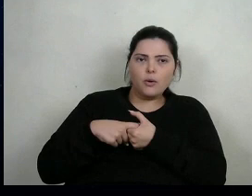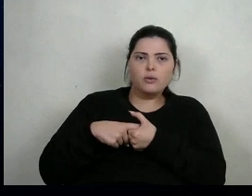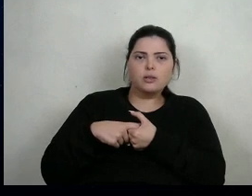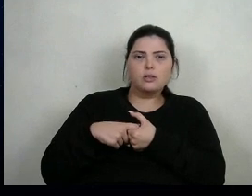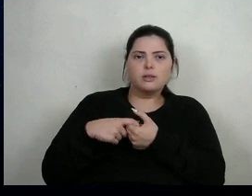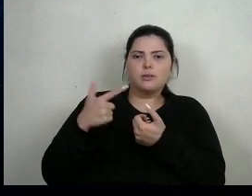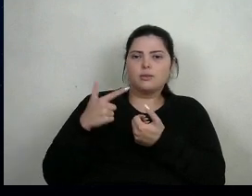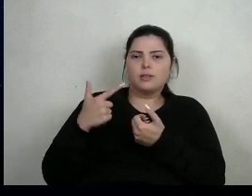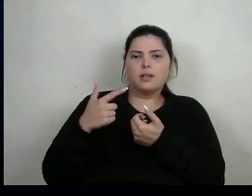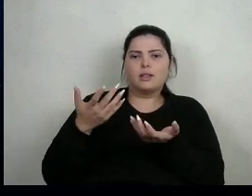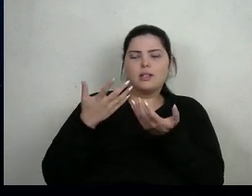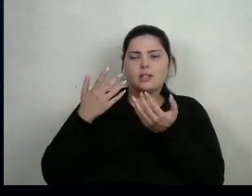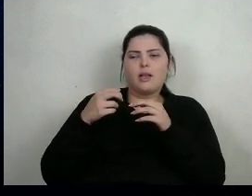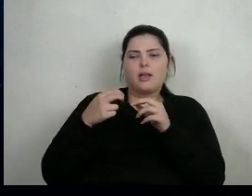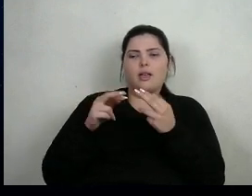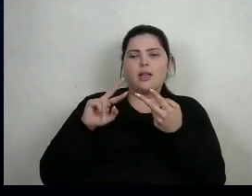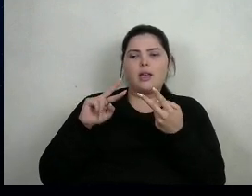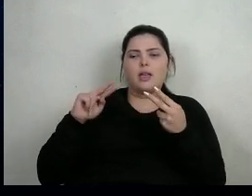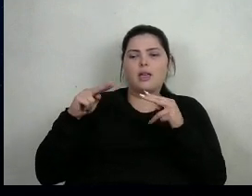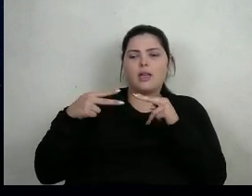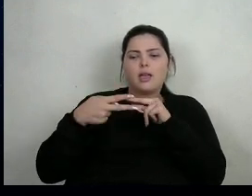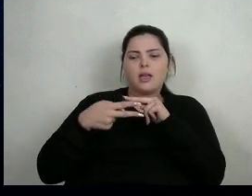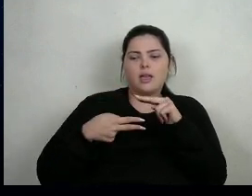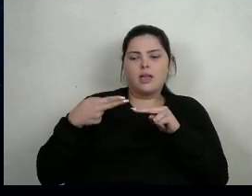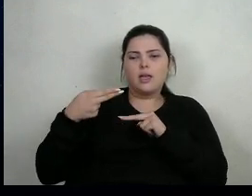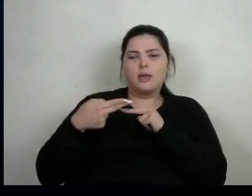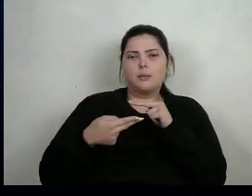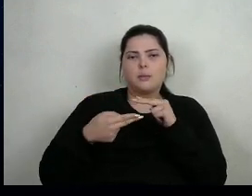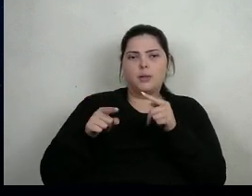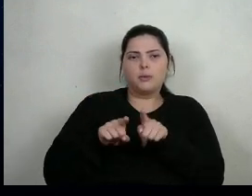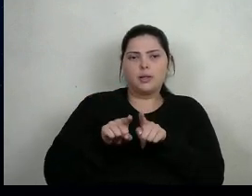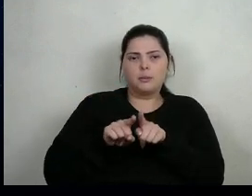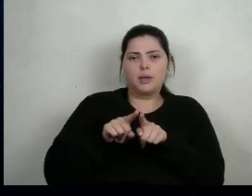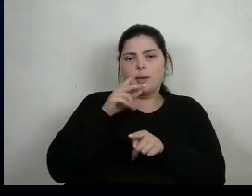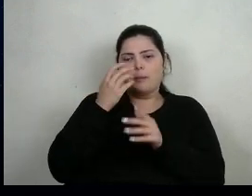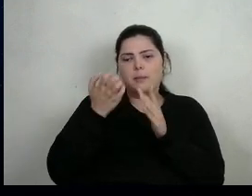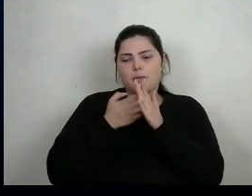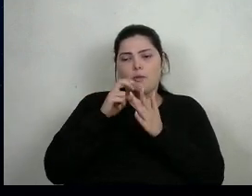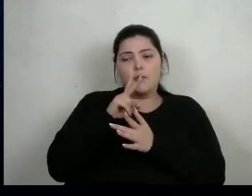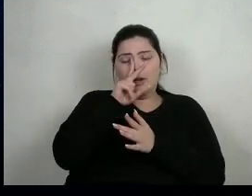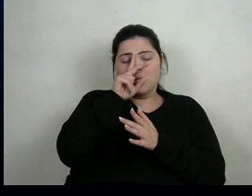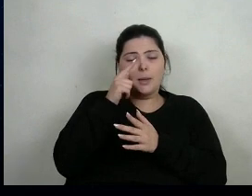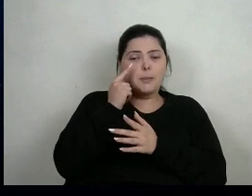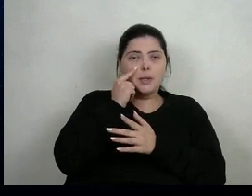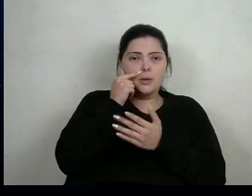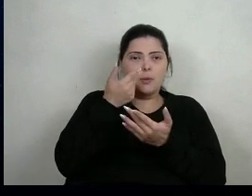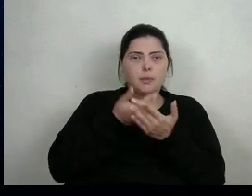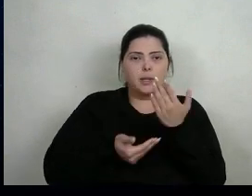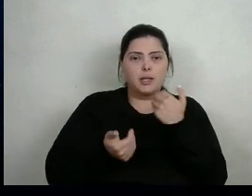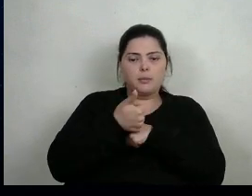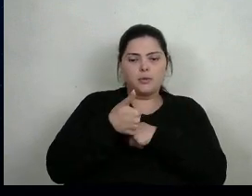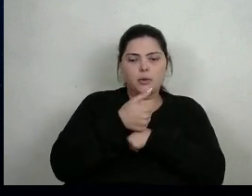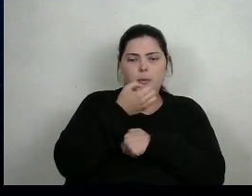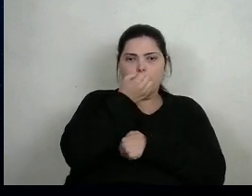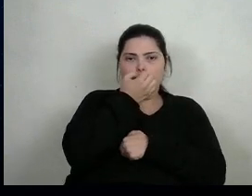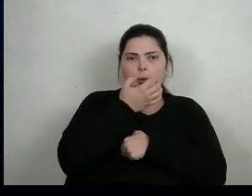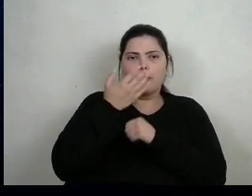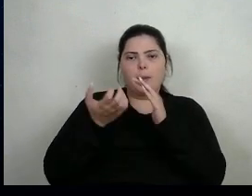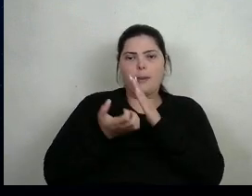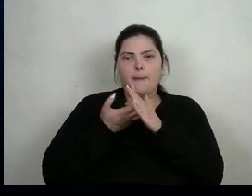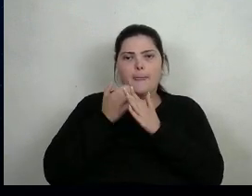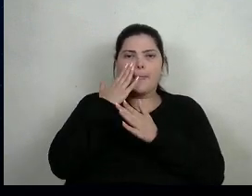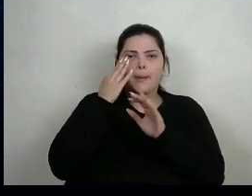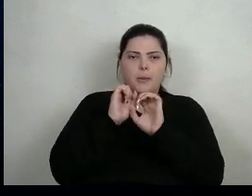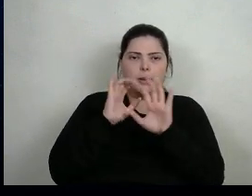vai estar no modelo híbrido para alguns tem algumas empresas que vão forçar O presencial e vão perder muitos profissionais bons tem as empresas Que entenderam que